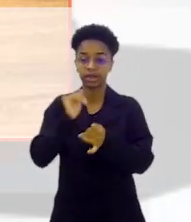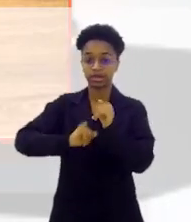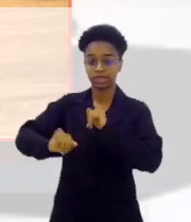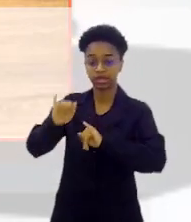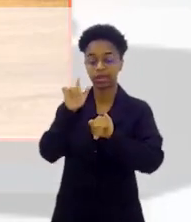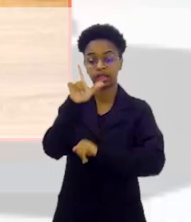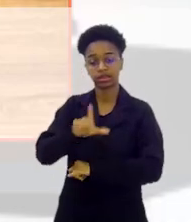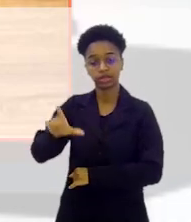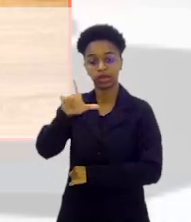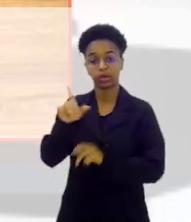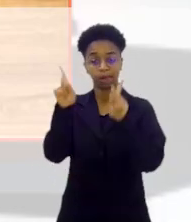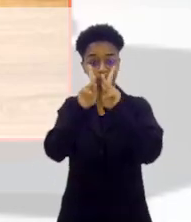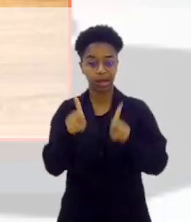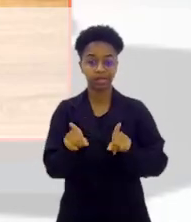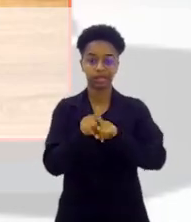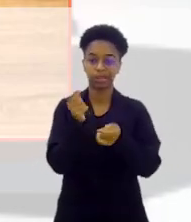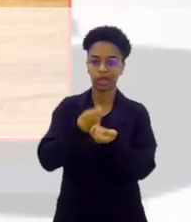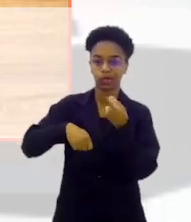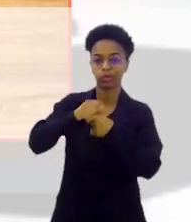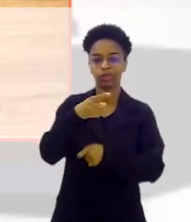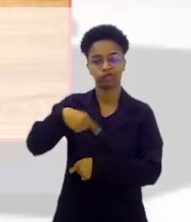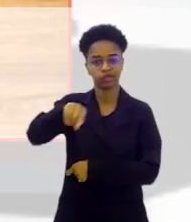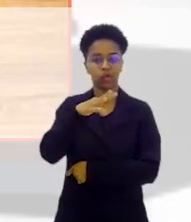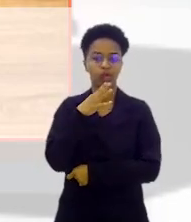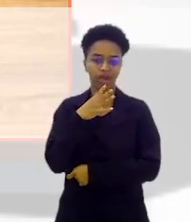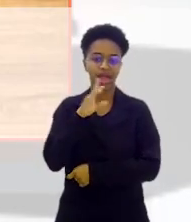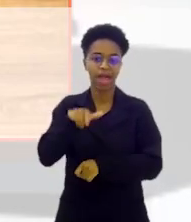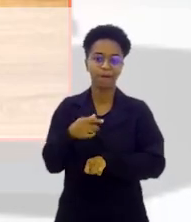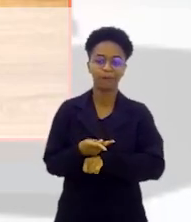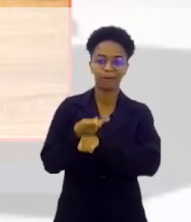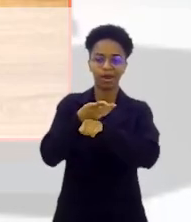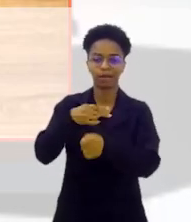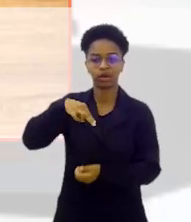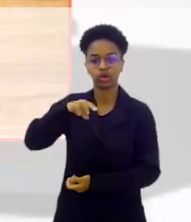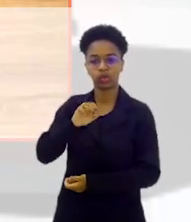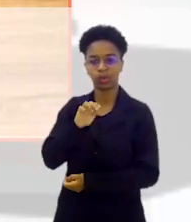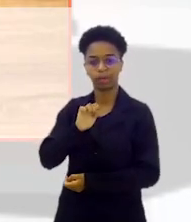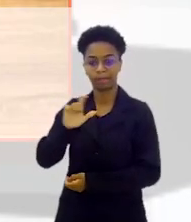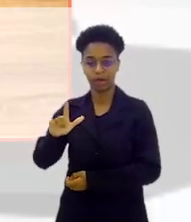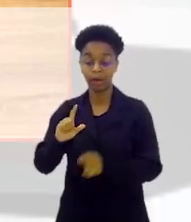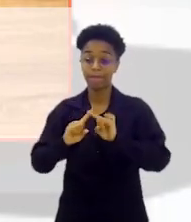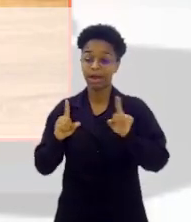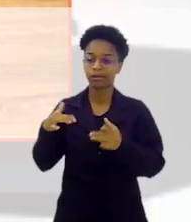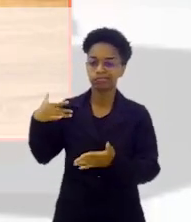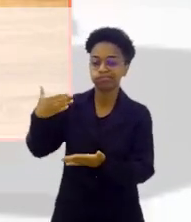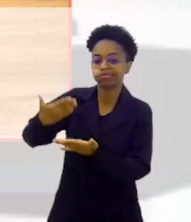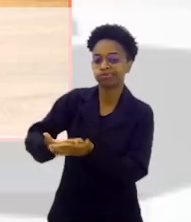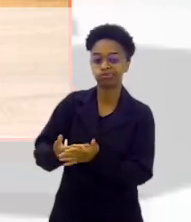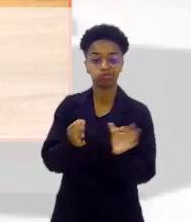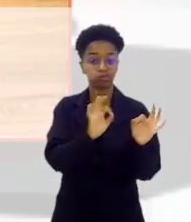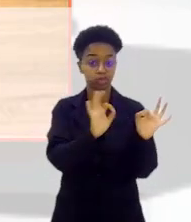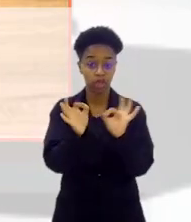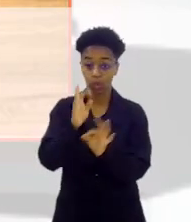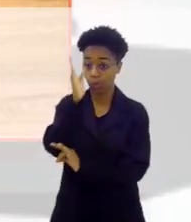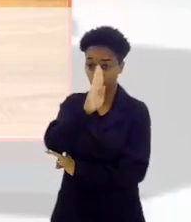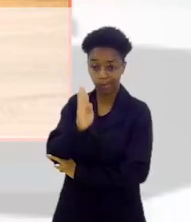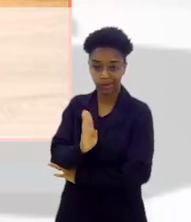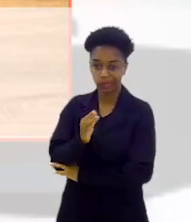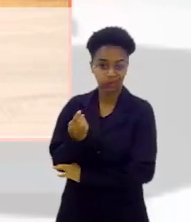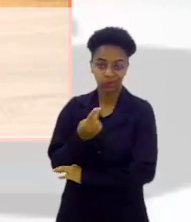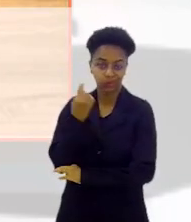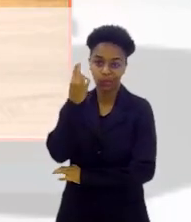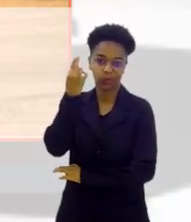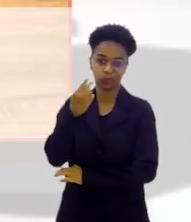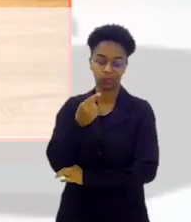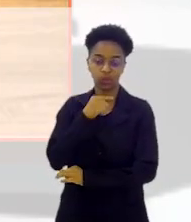química, literatura, paz e economia, que todo mundo conhece, o Prêmio Nobel. Acontece que até hoje nenhum brasileiro